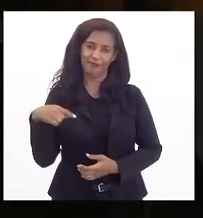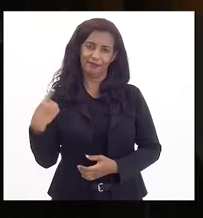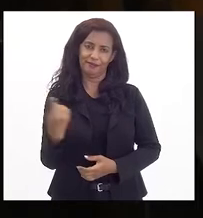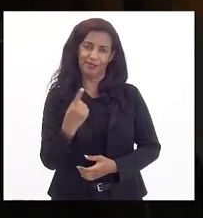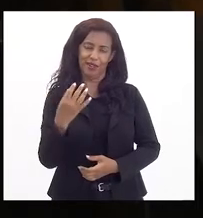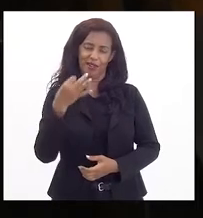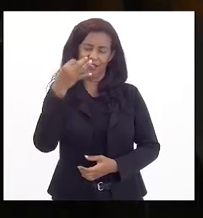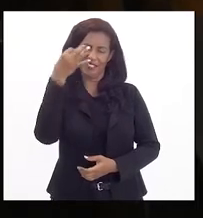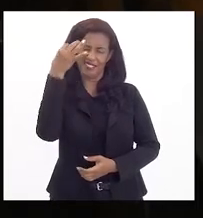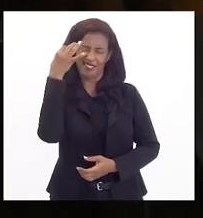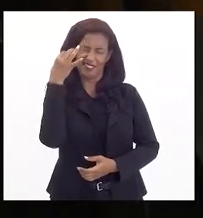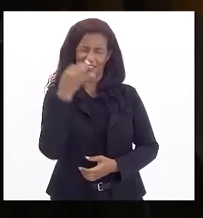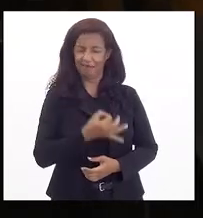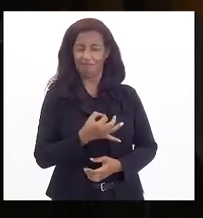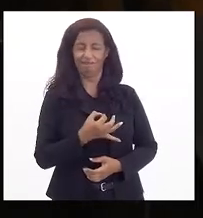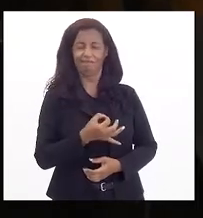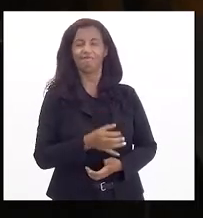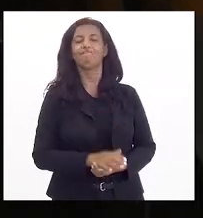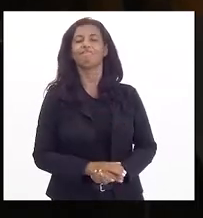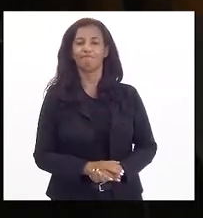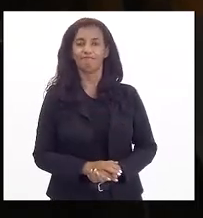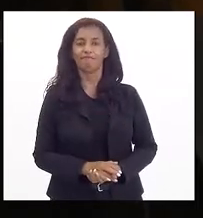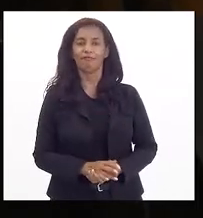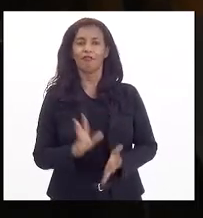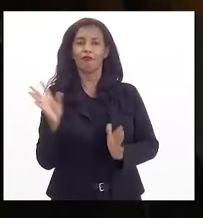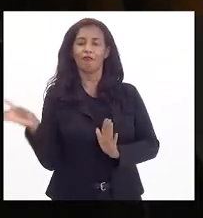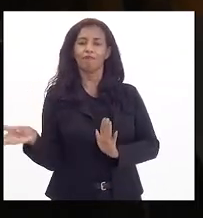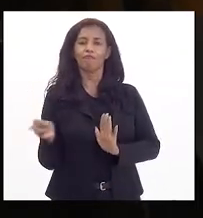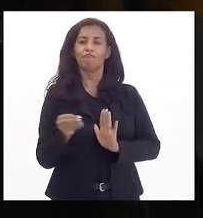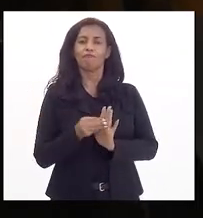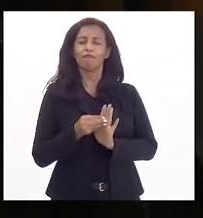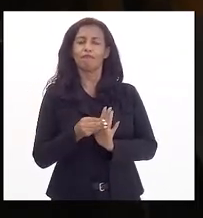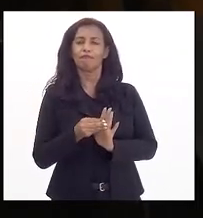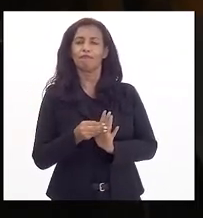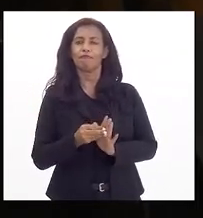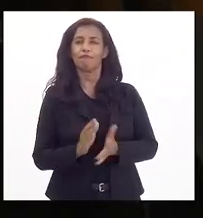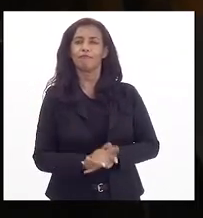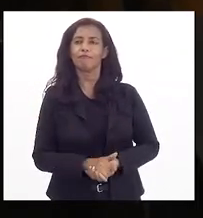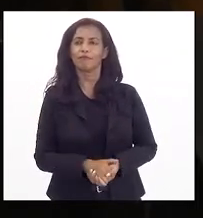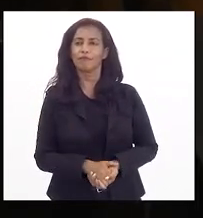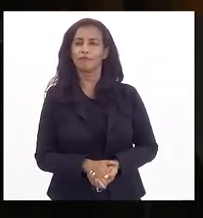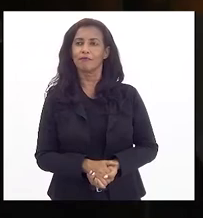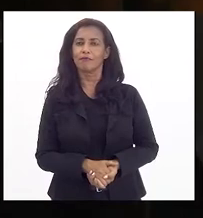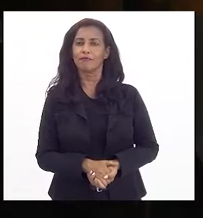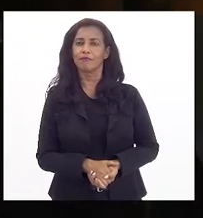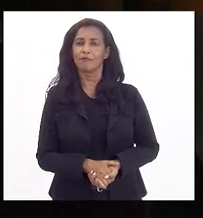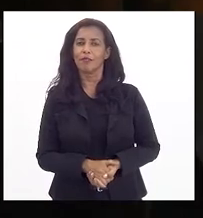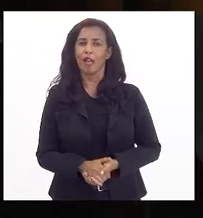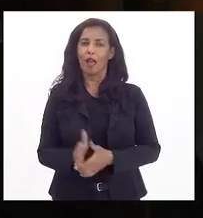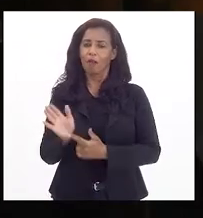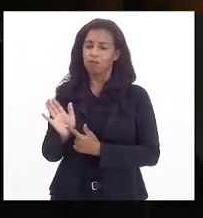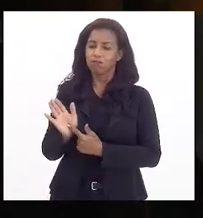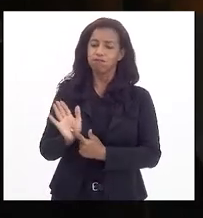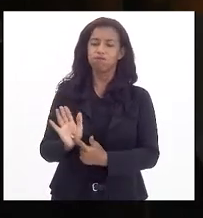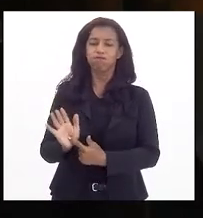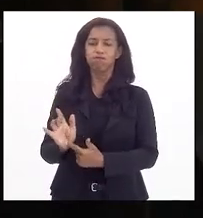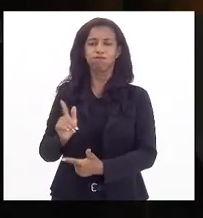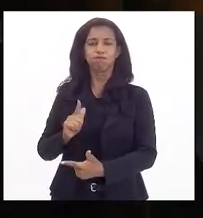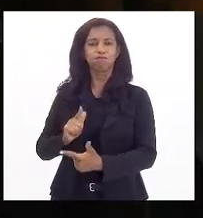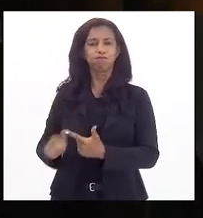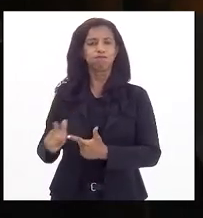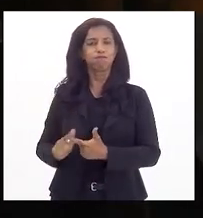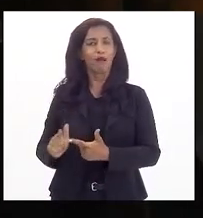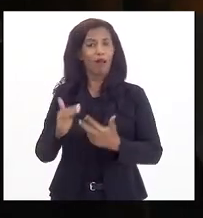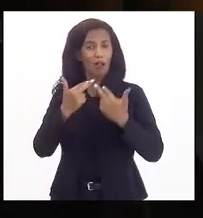acertamos em cheio. Foi colocado o dedo numa ferida, ou na linguagem